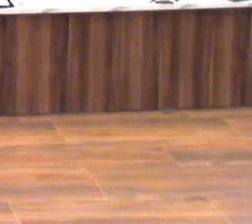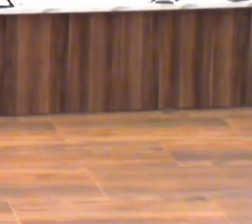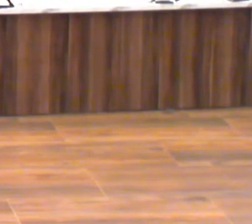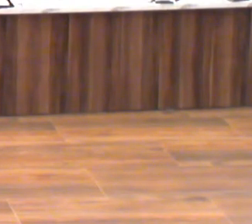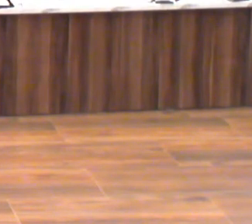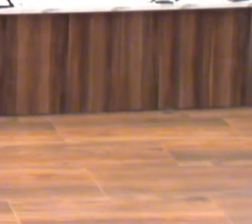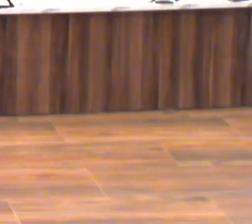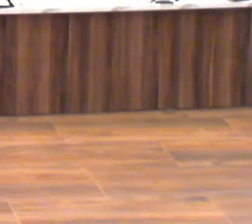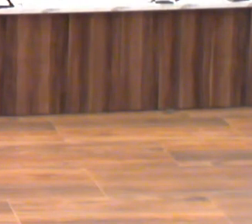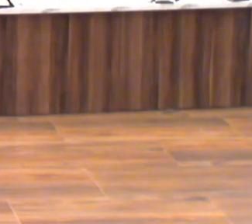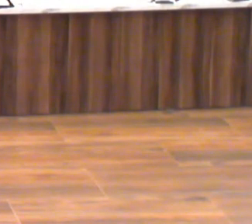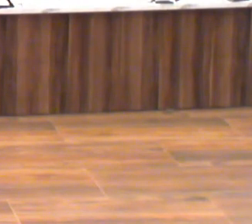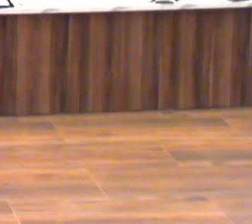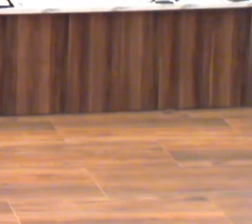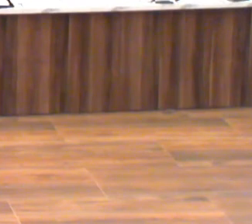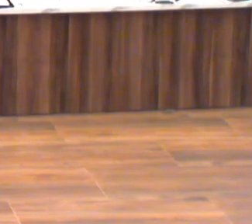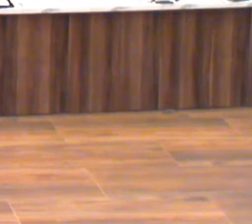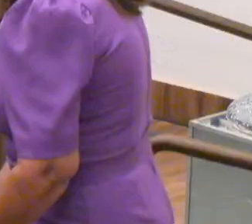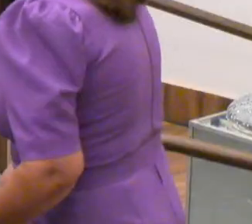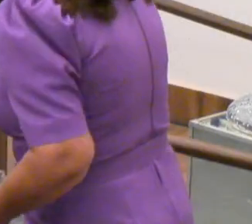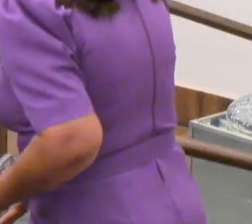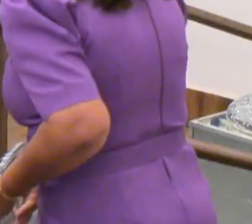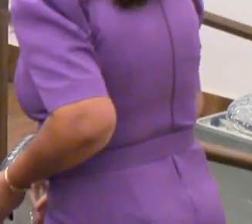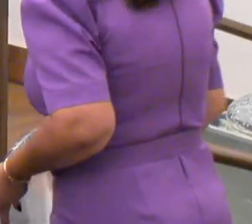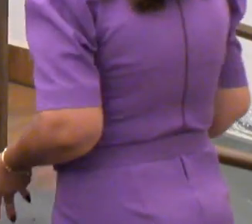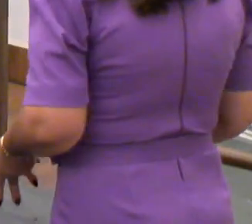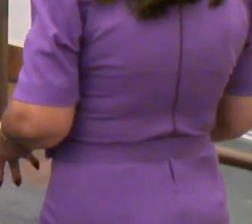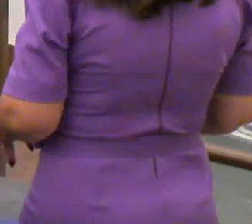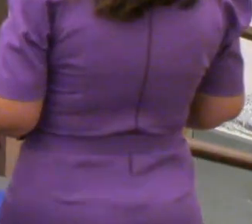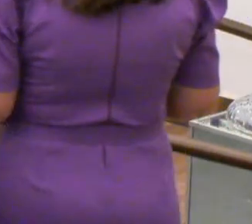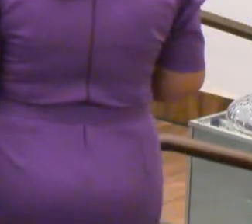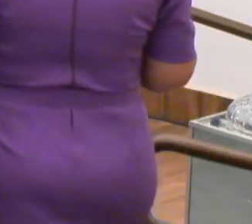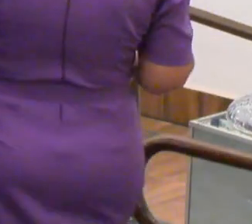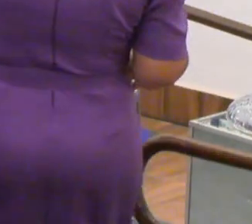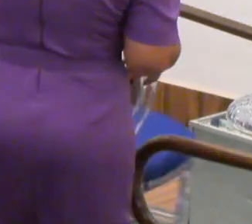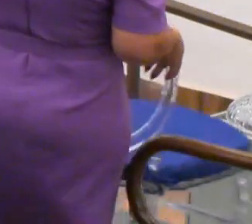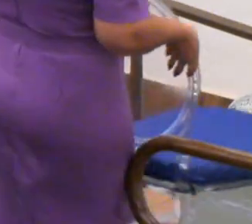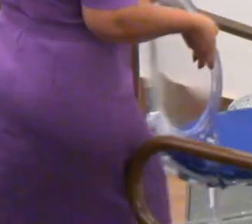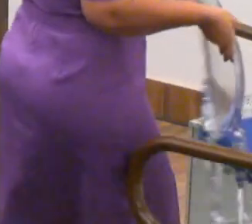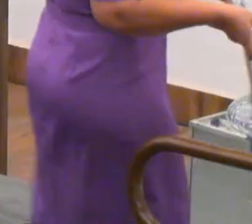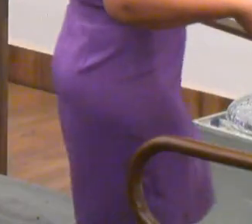Registro também a presença da secretária